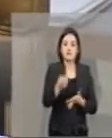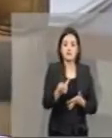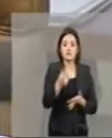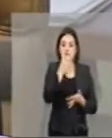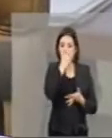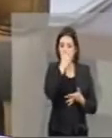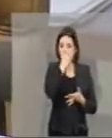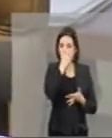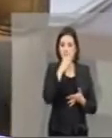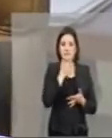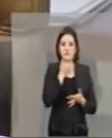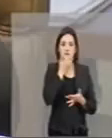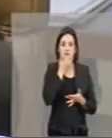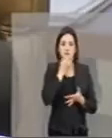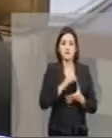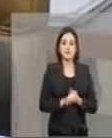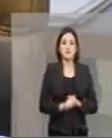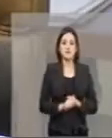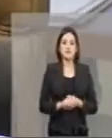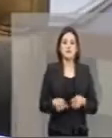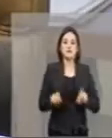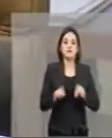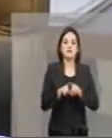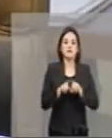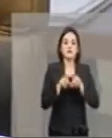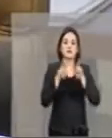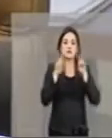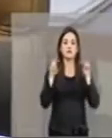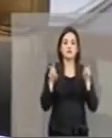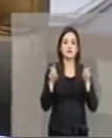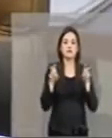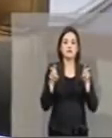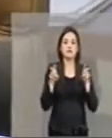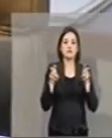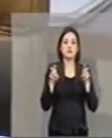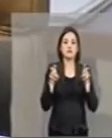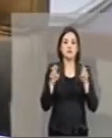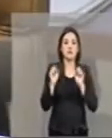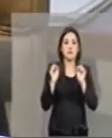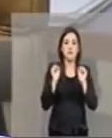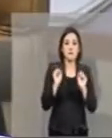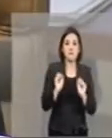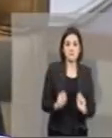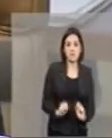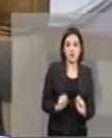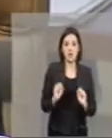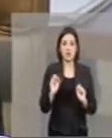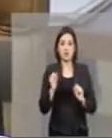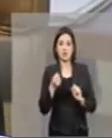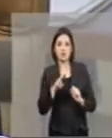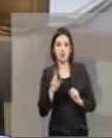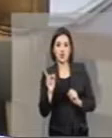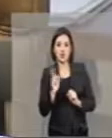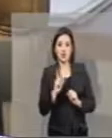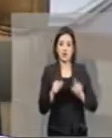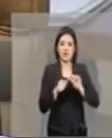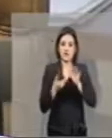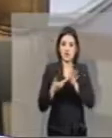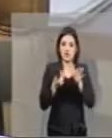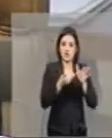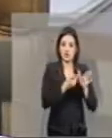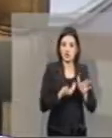autos e mencionados sobre poder ou não se fazer a retirada de